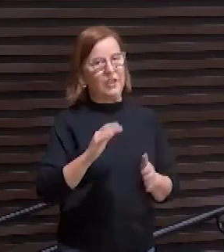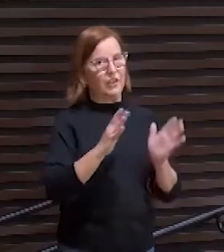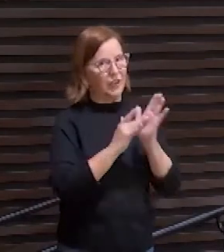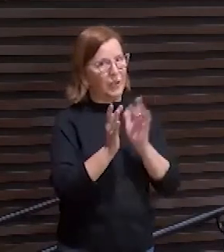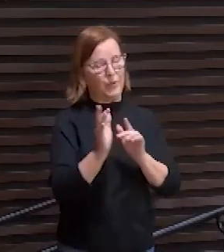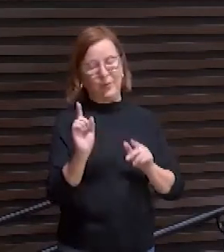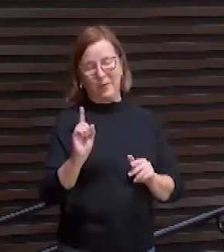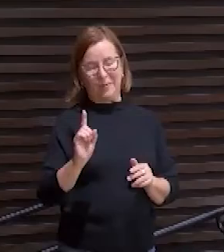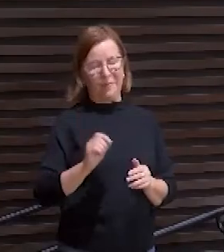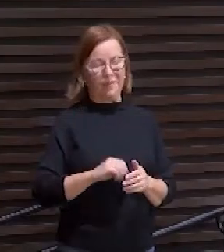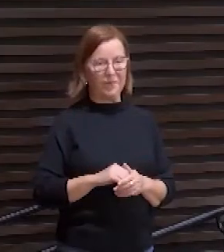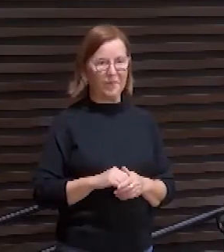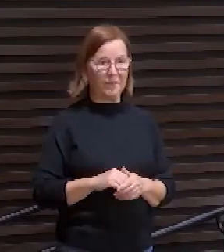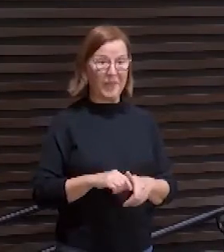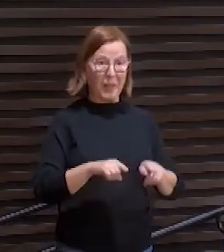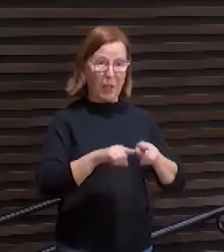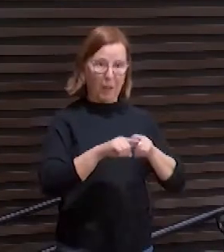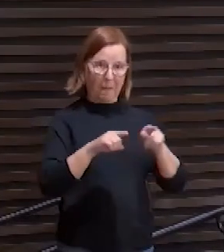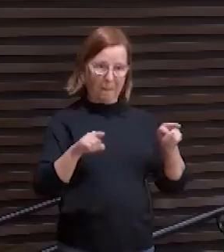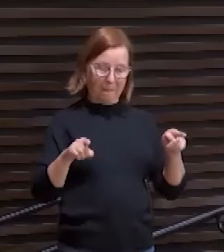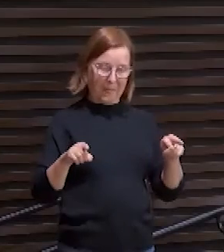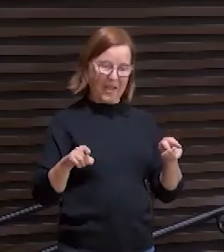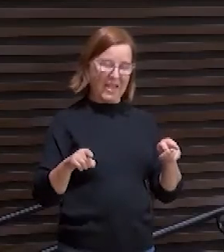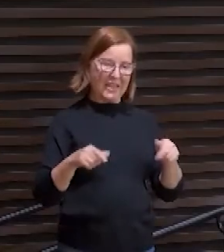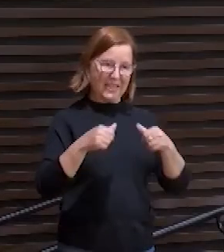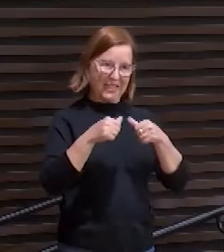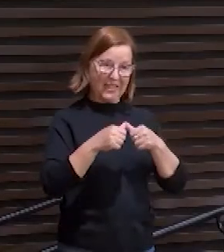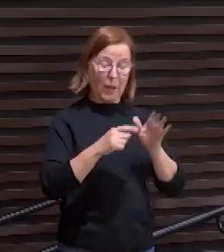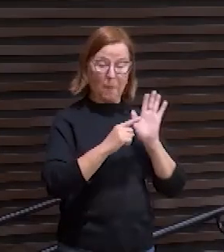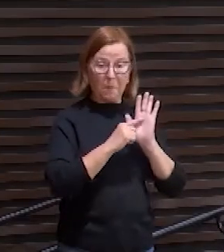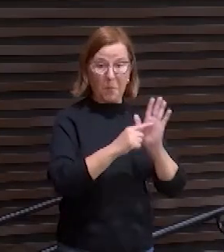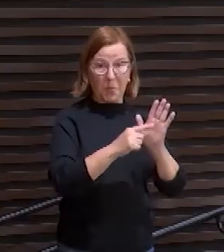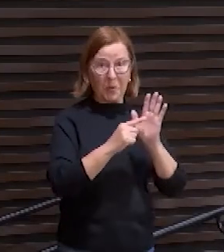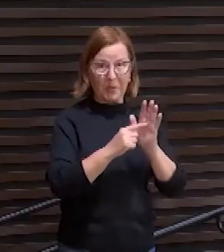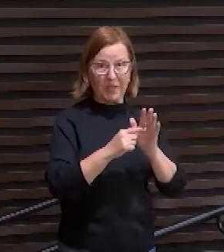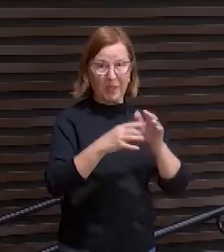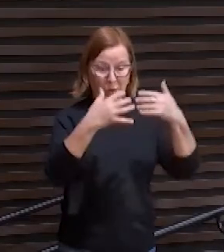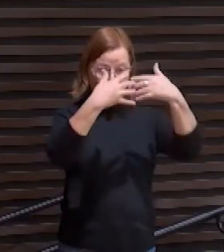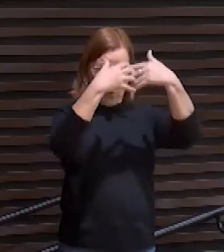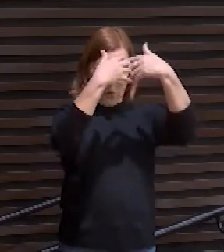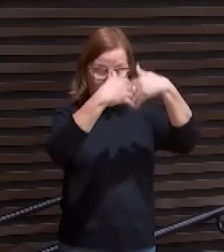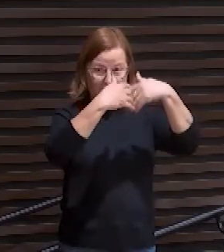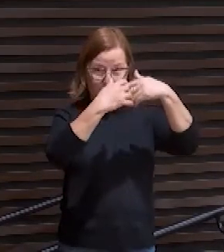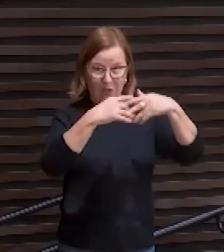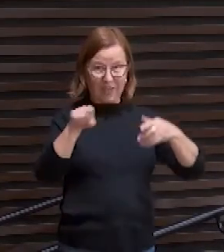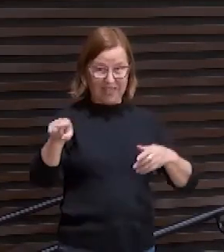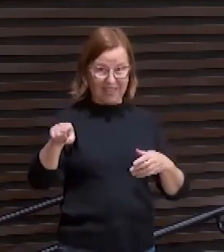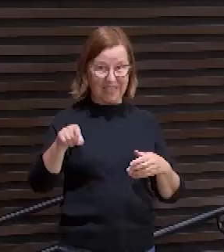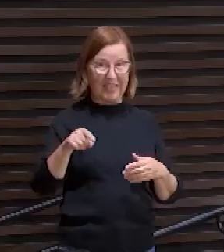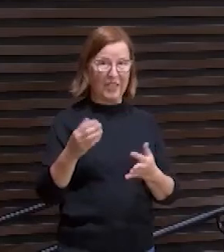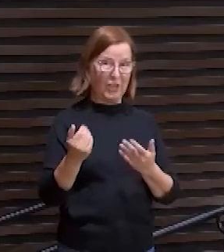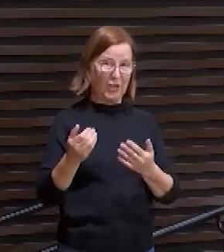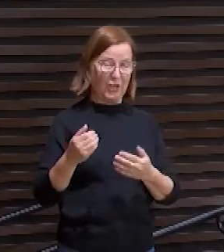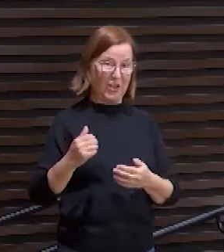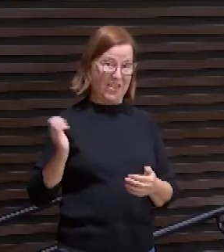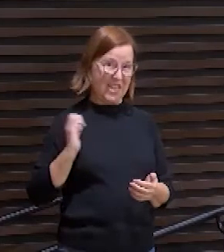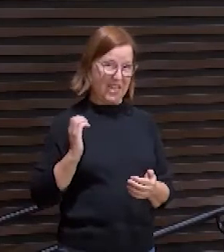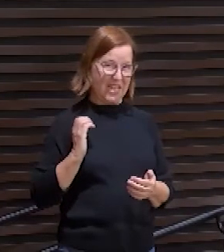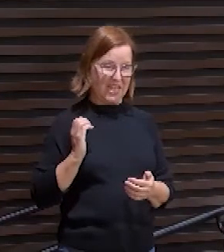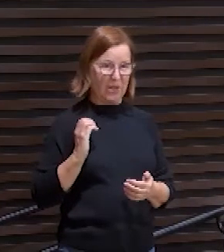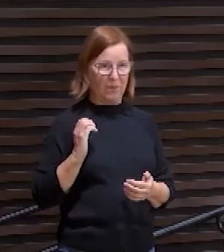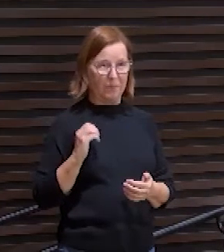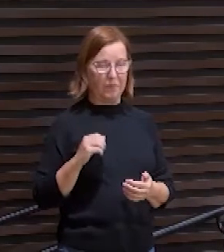Mas ele está desconstruindo o raciocínio daquele jovem rico, daquele homem